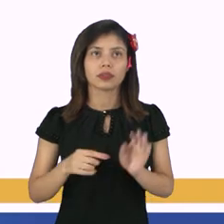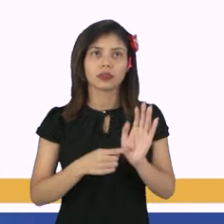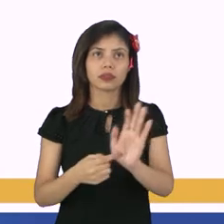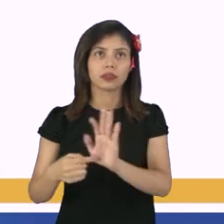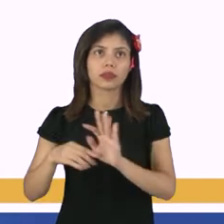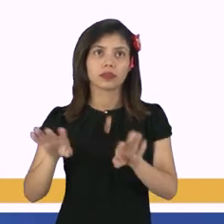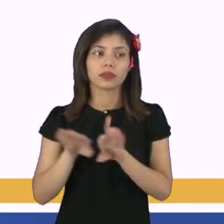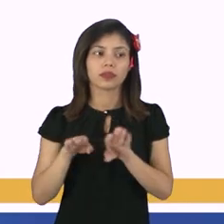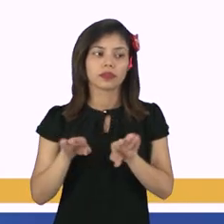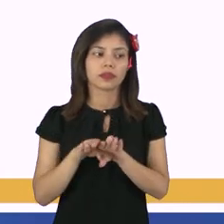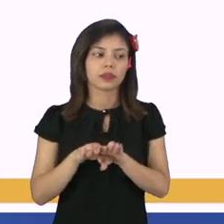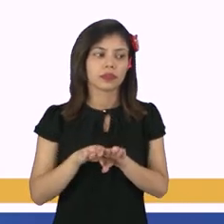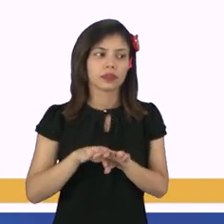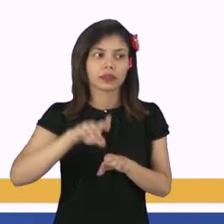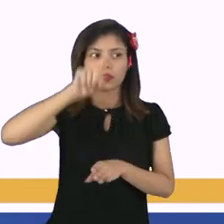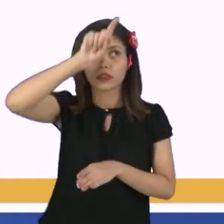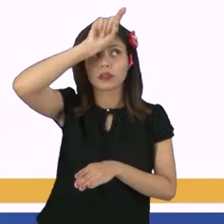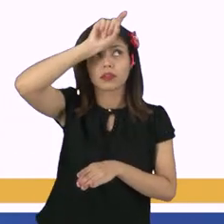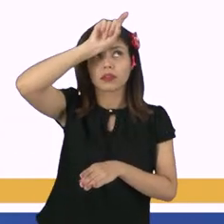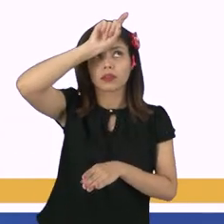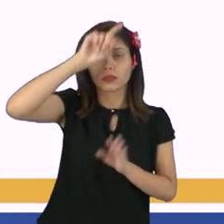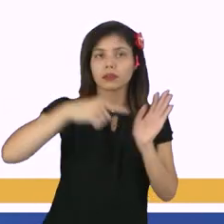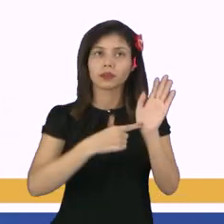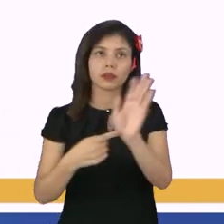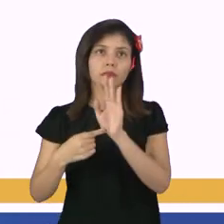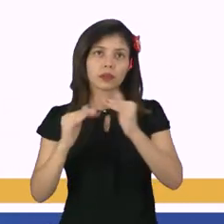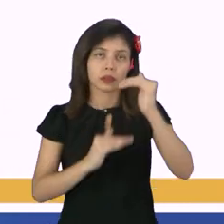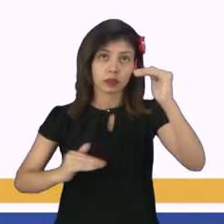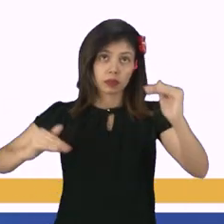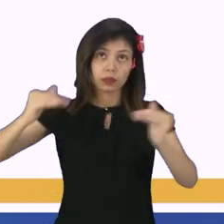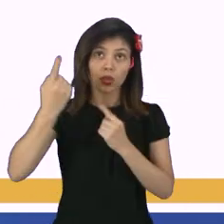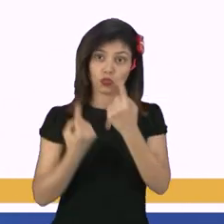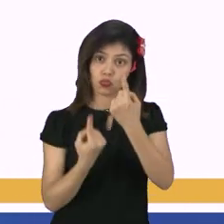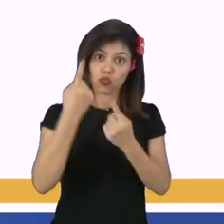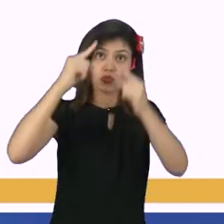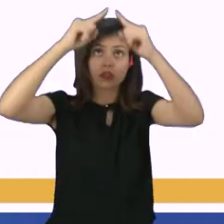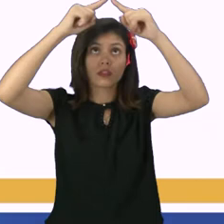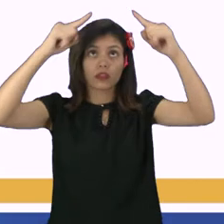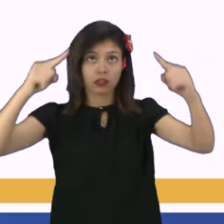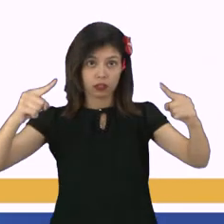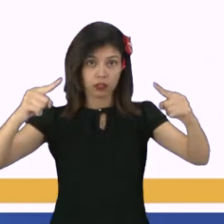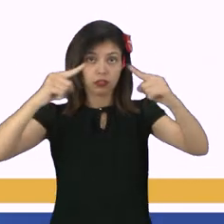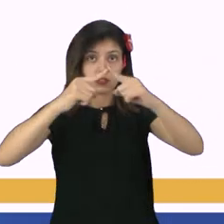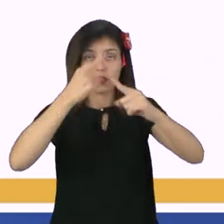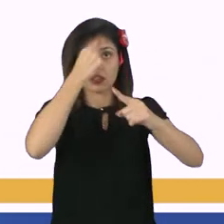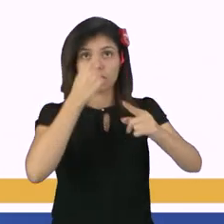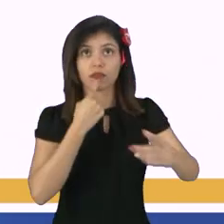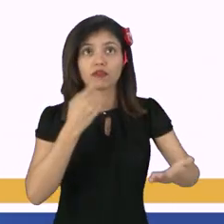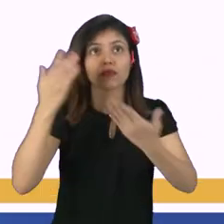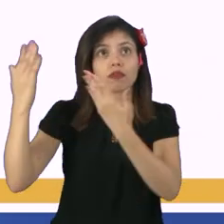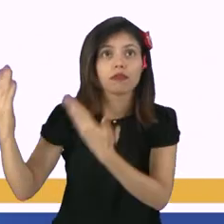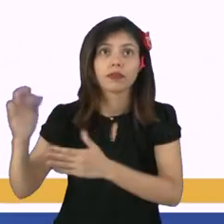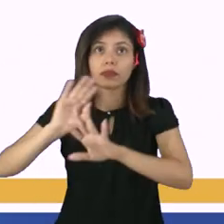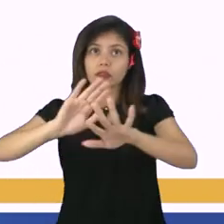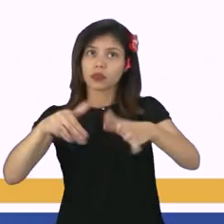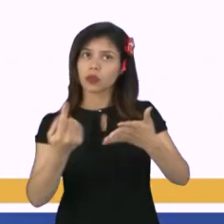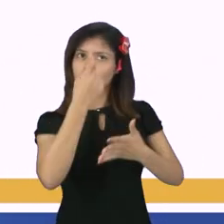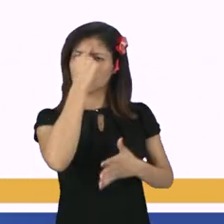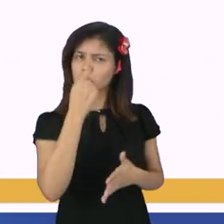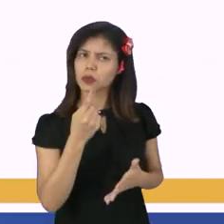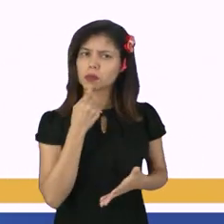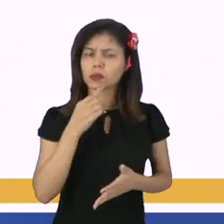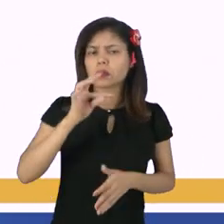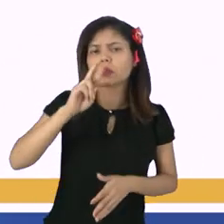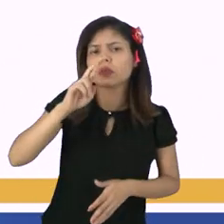que está presente em várias cidades do mundo no topo do Obelisco representado na foto ao lado Qual a figura